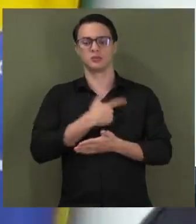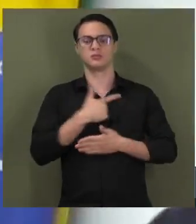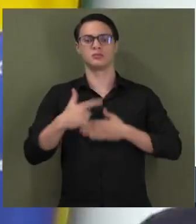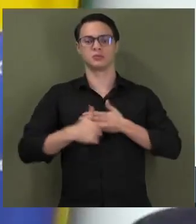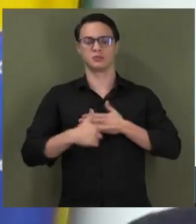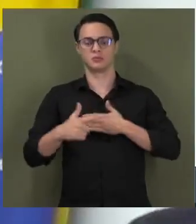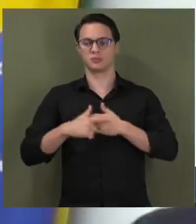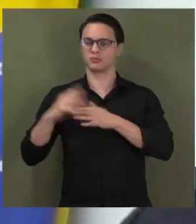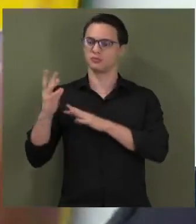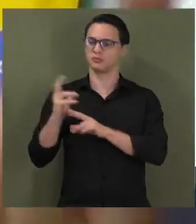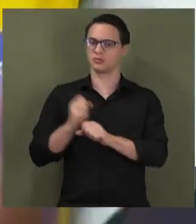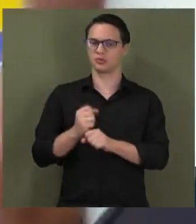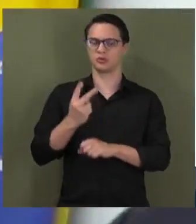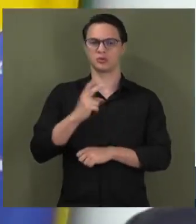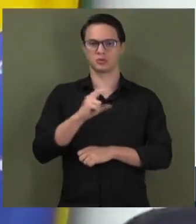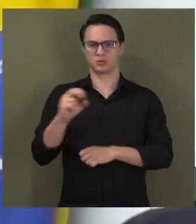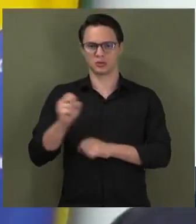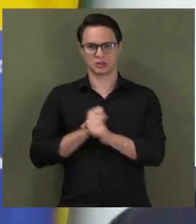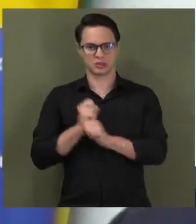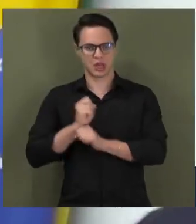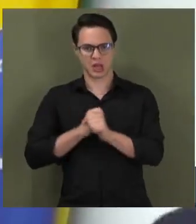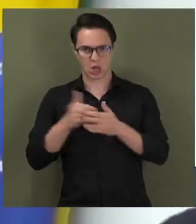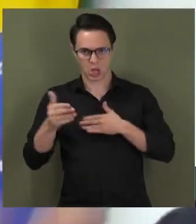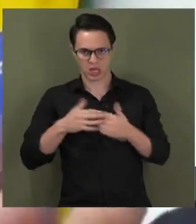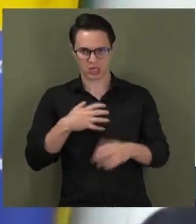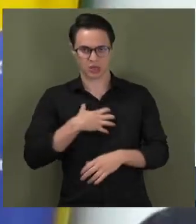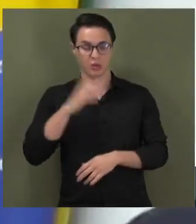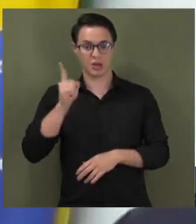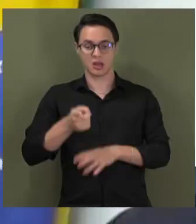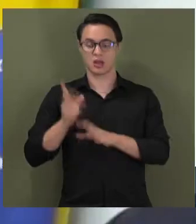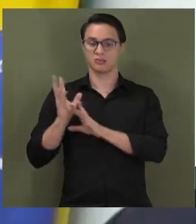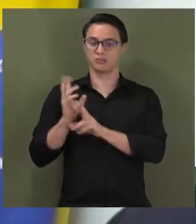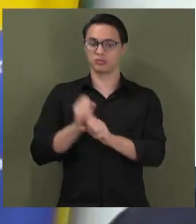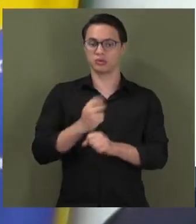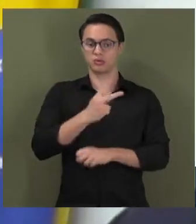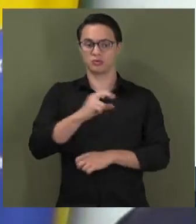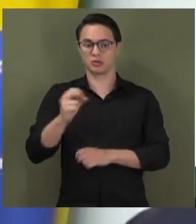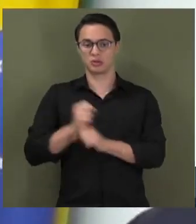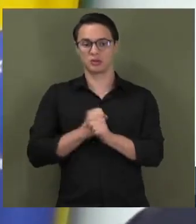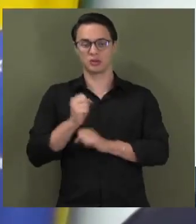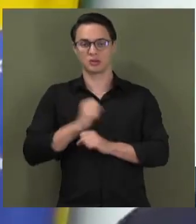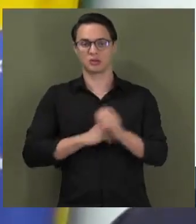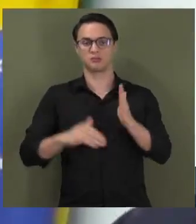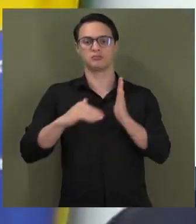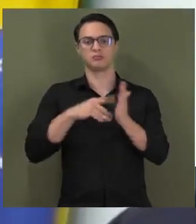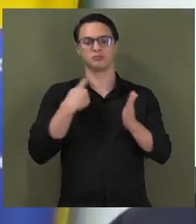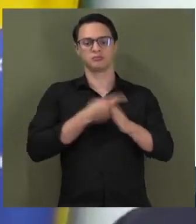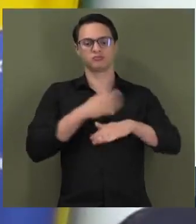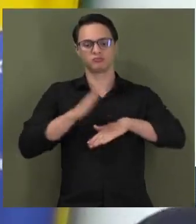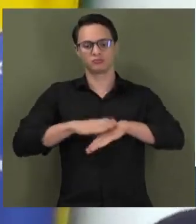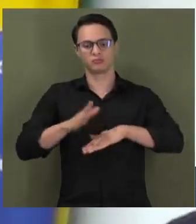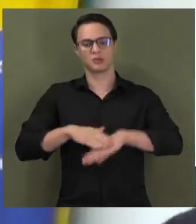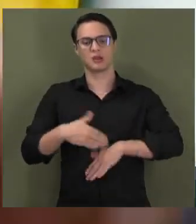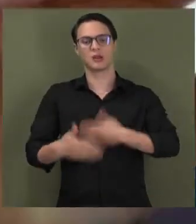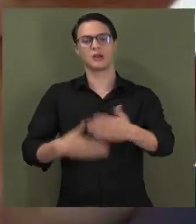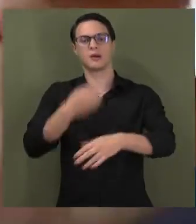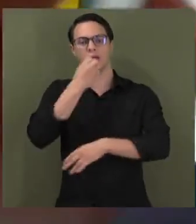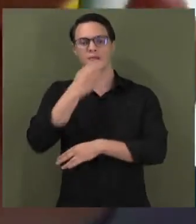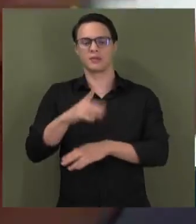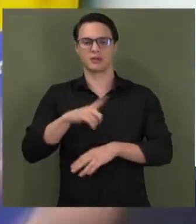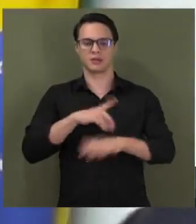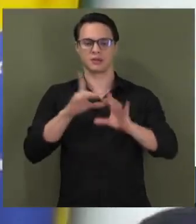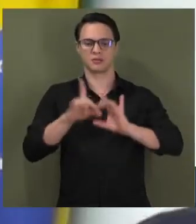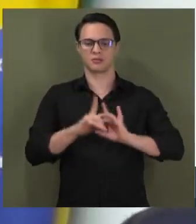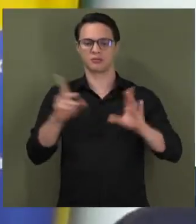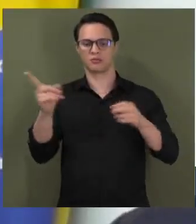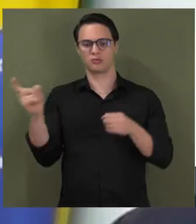200 anos não é por acaso, é o bicentenário do Senado e nós podemos fazer isso pelo bem da democracia, para a volta